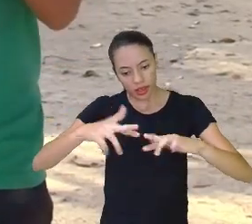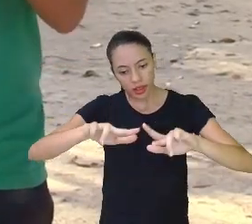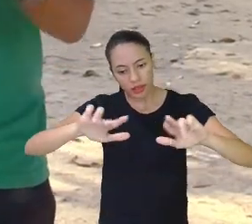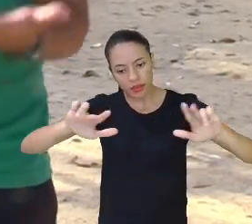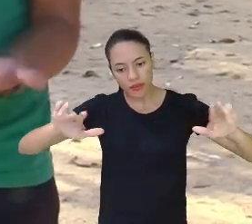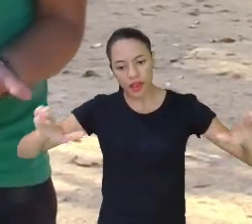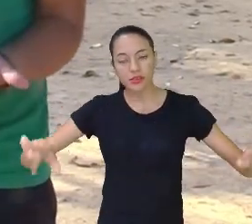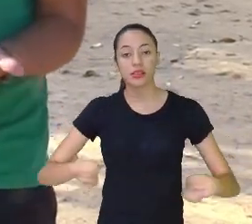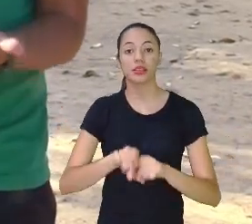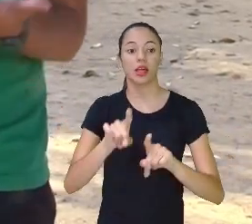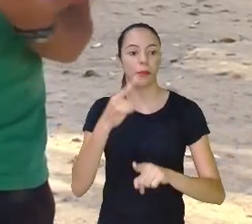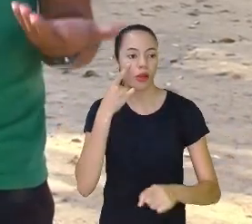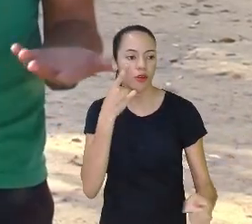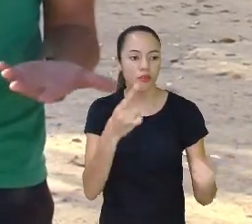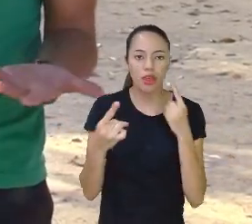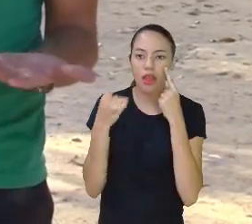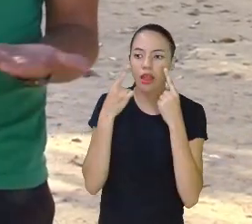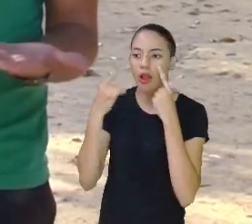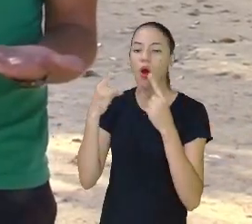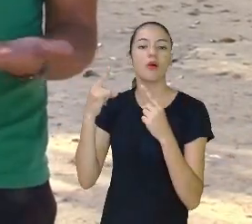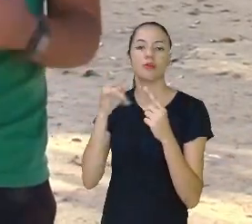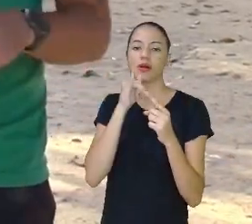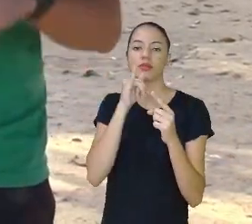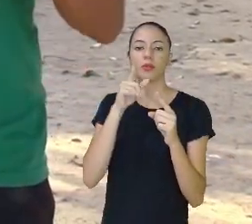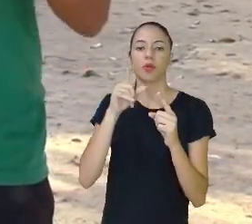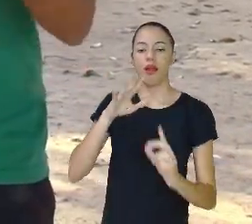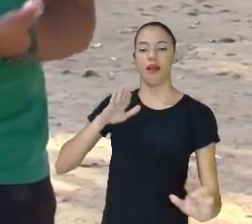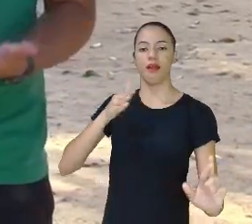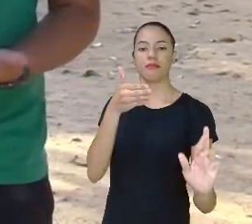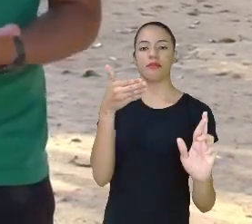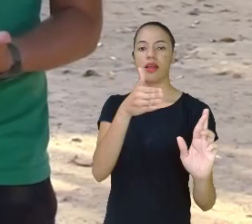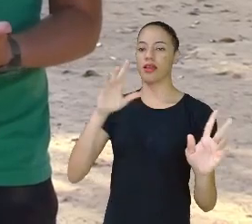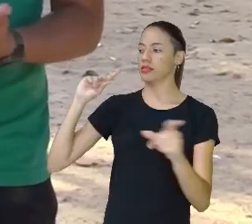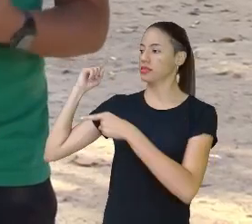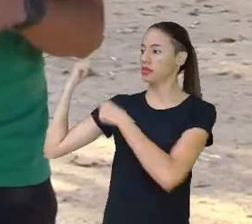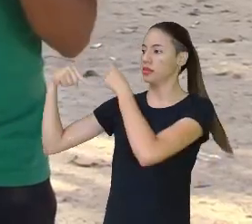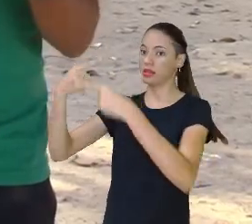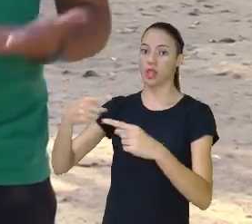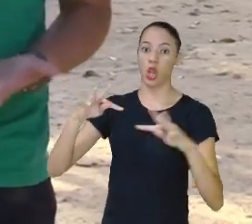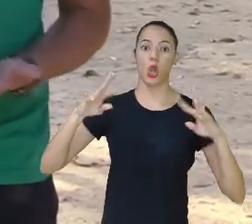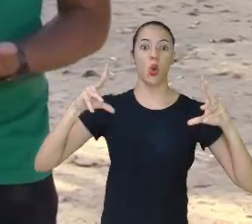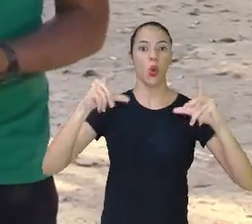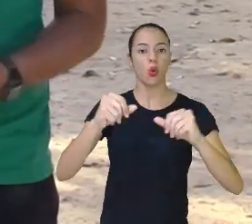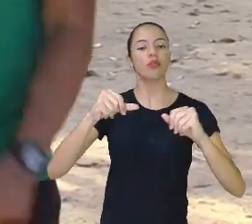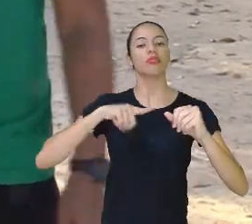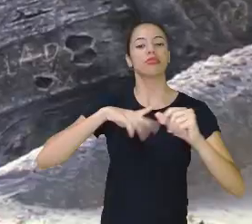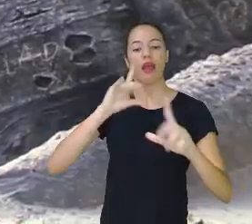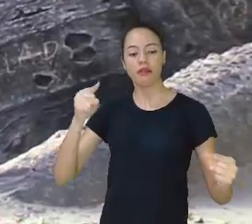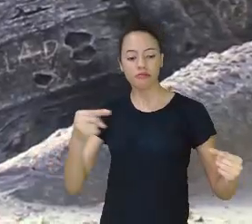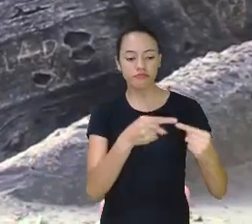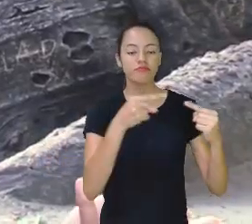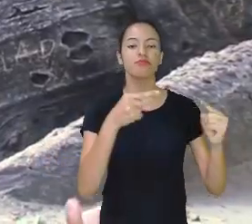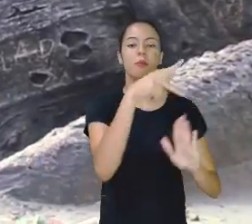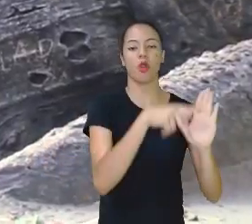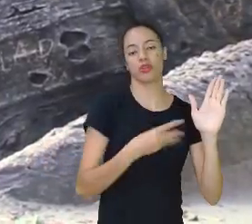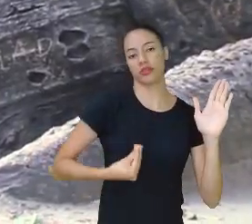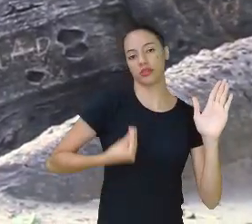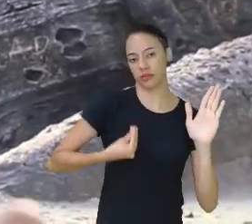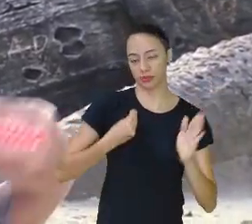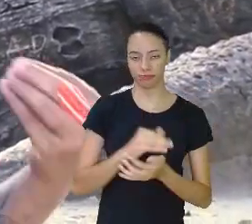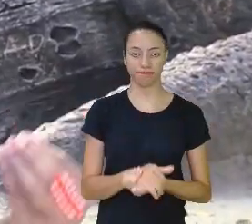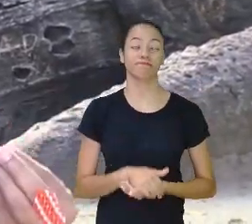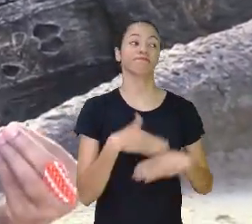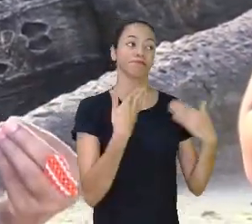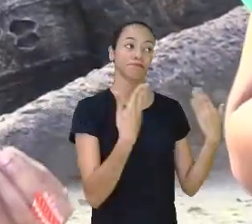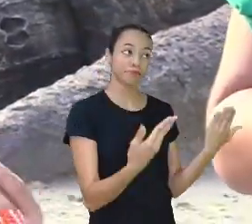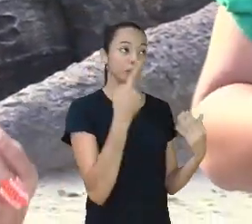nossas referências de ancestralidade, por exemplo. Então tudo isso está dentro do que a gente fala em projeto de vida. Então, Armando,